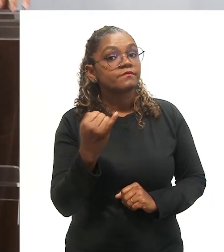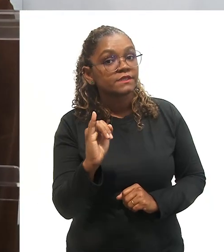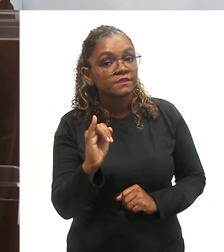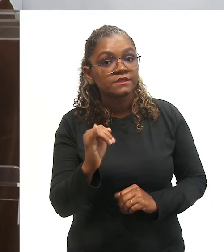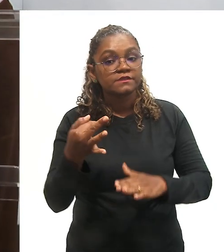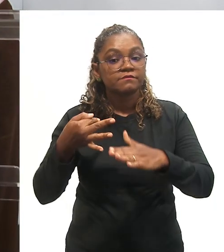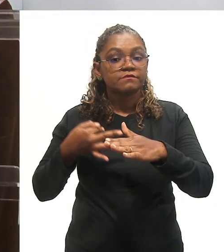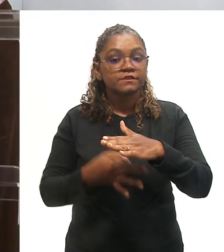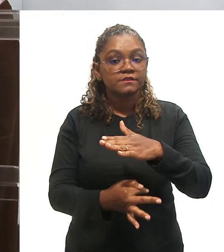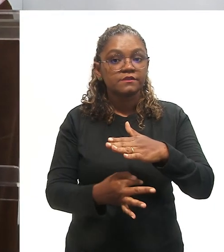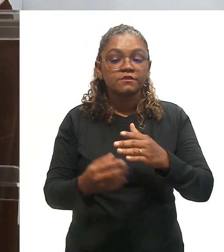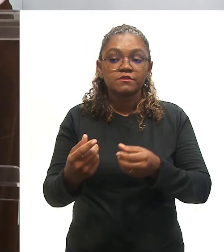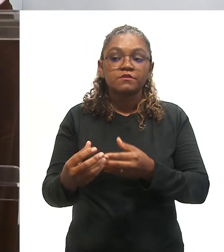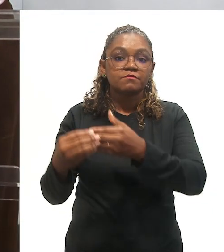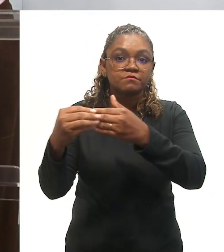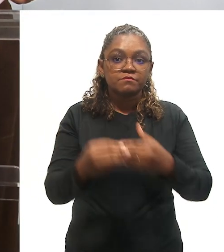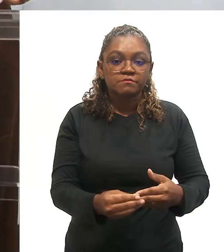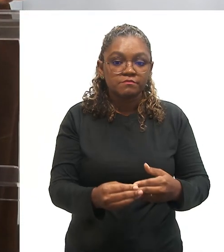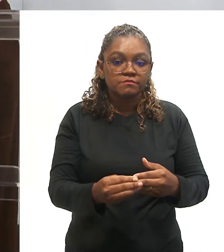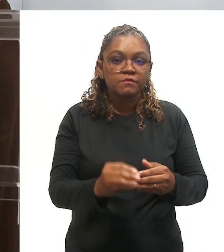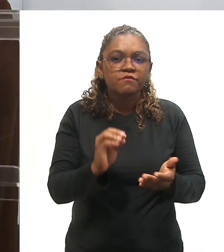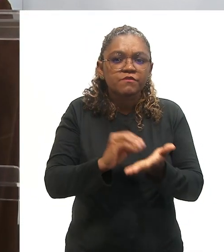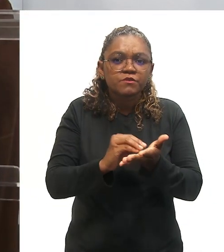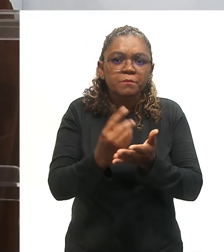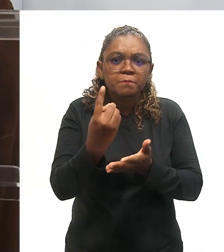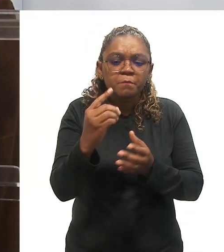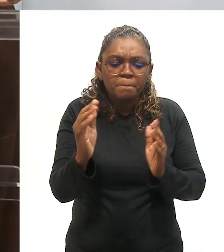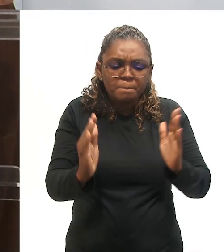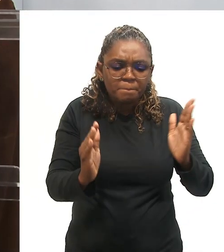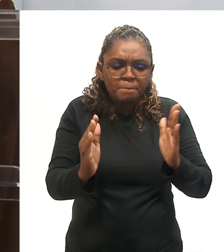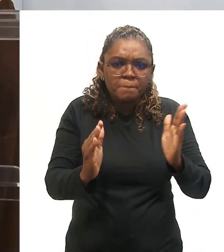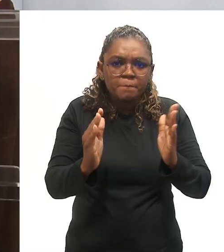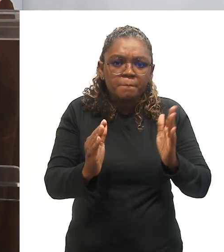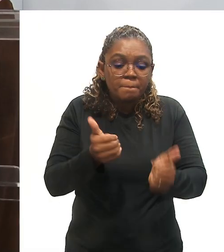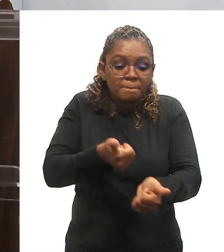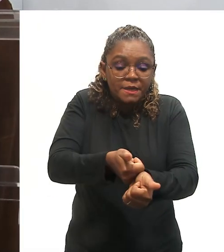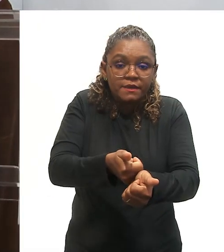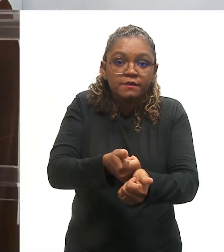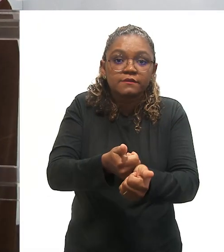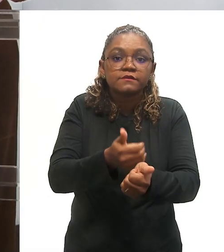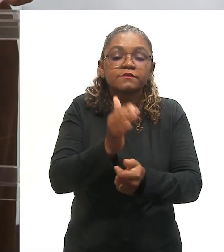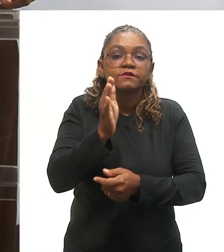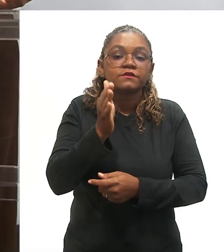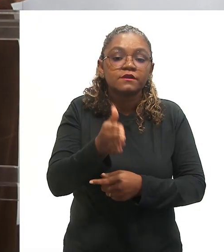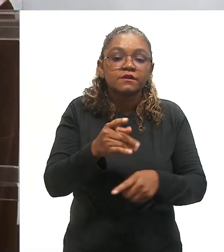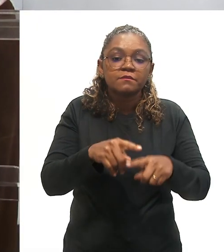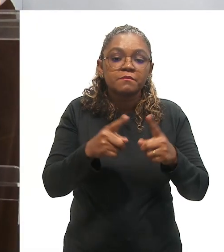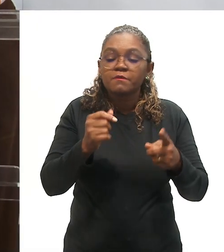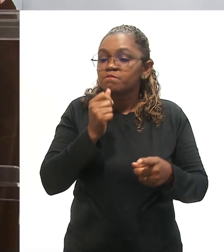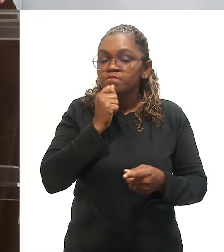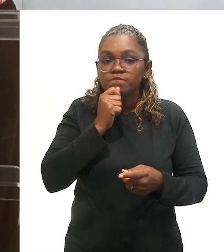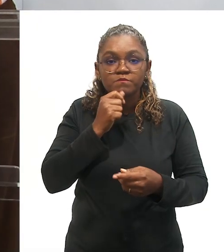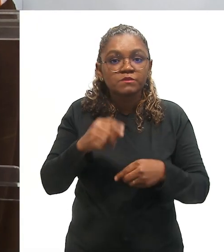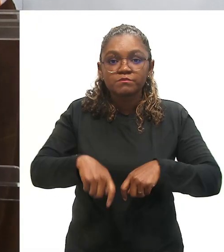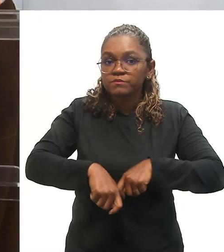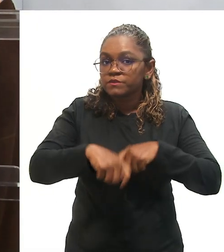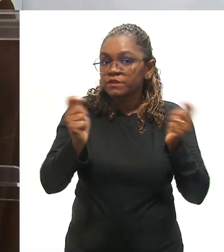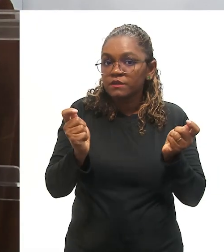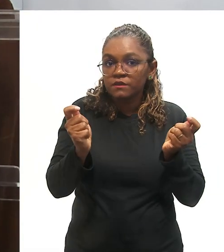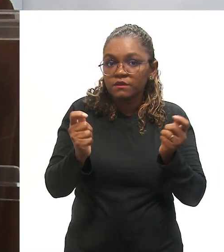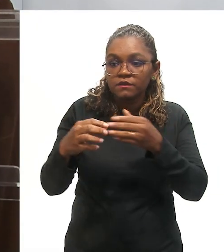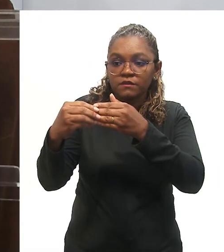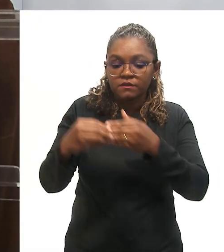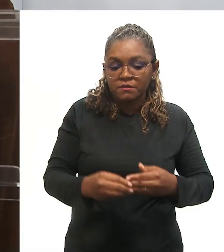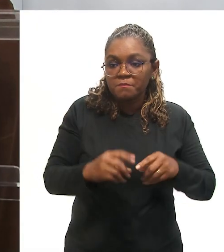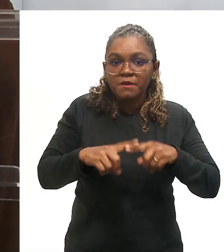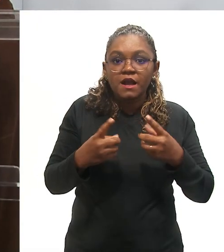fornecedor me entregou ali nos últimos dias do final do ano, eu não tive como fazer o recebimento ainda,